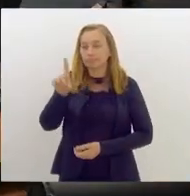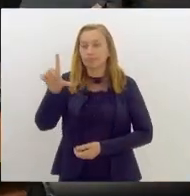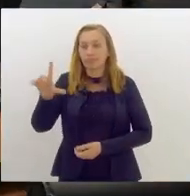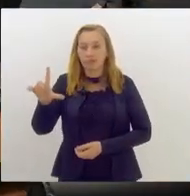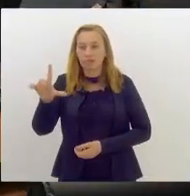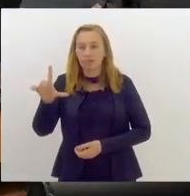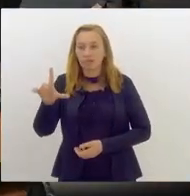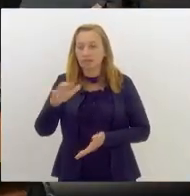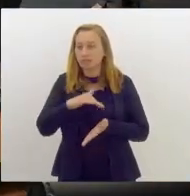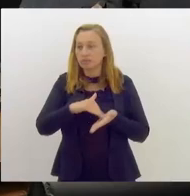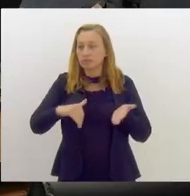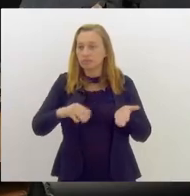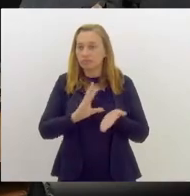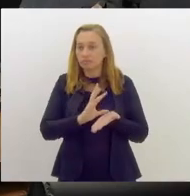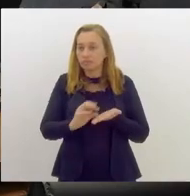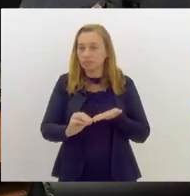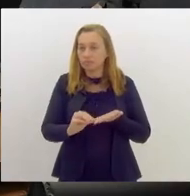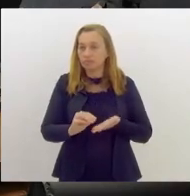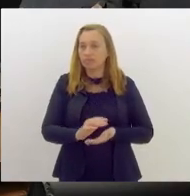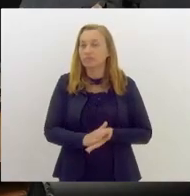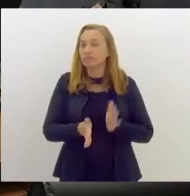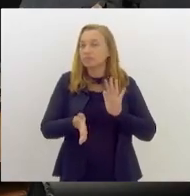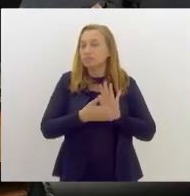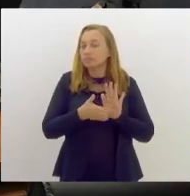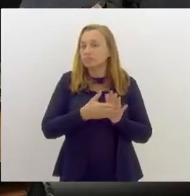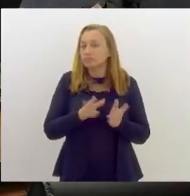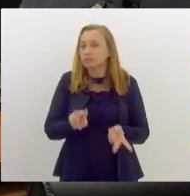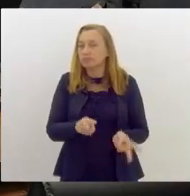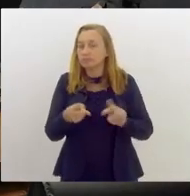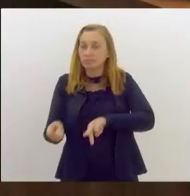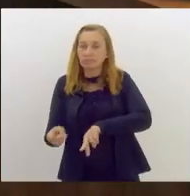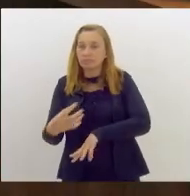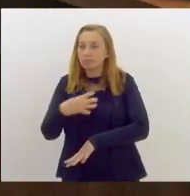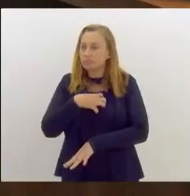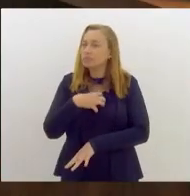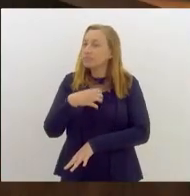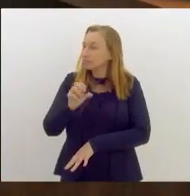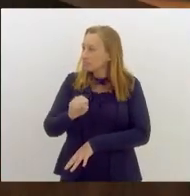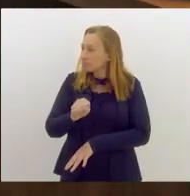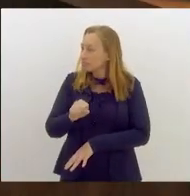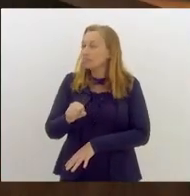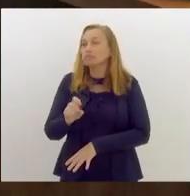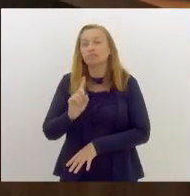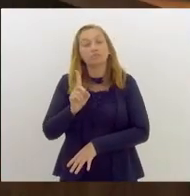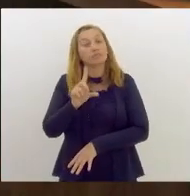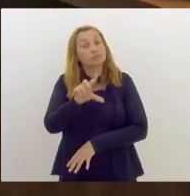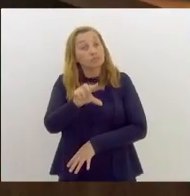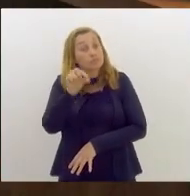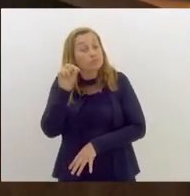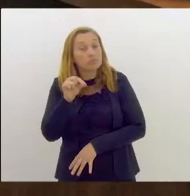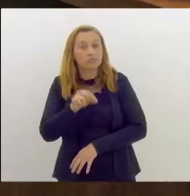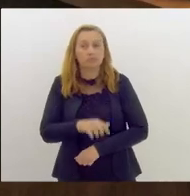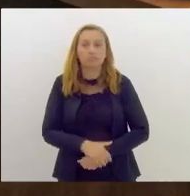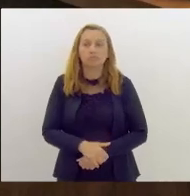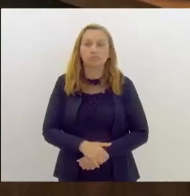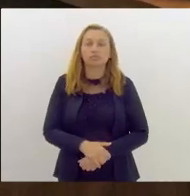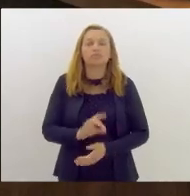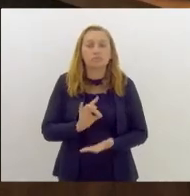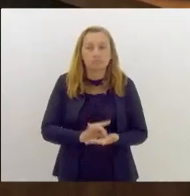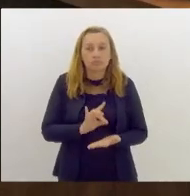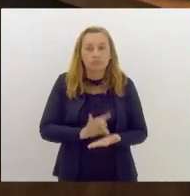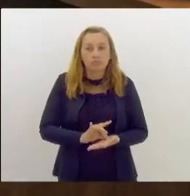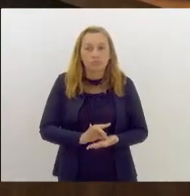tá mais em Pauta não ele encaminhou a proposta nesse sentido foi encaminhou proposta ele decidiu na verdade